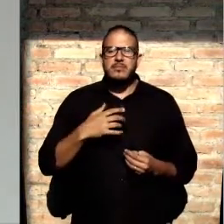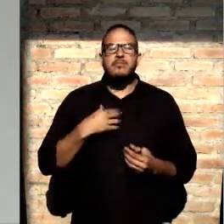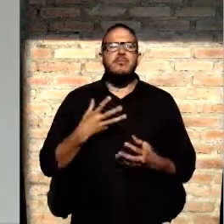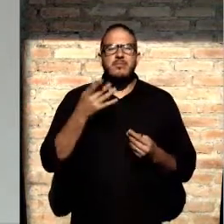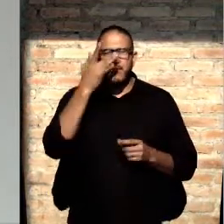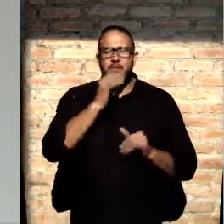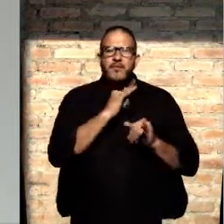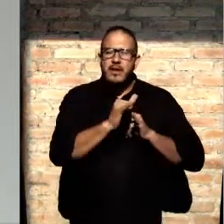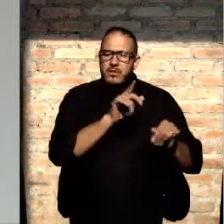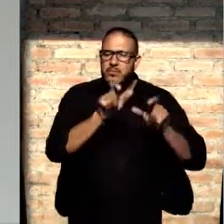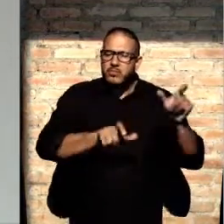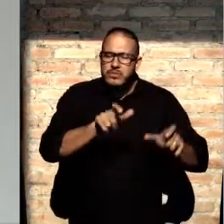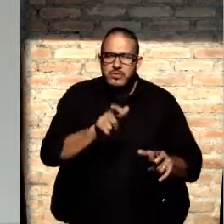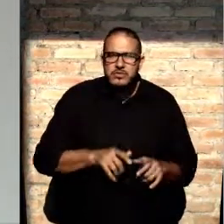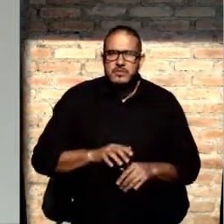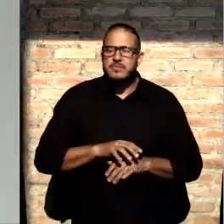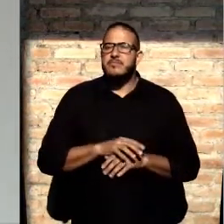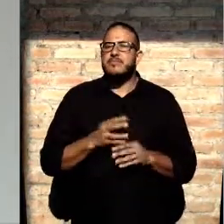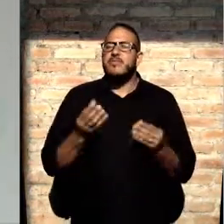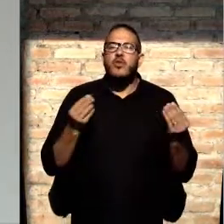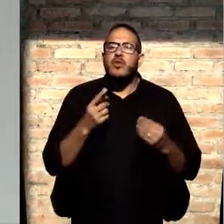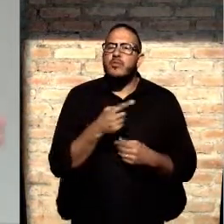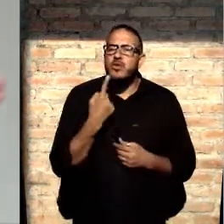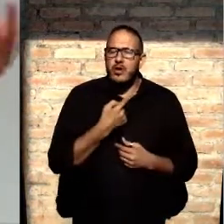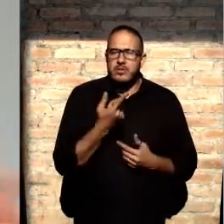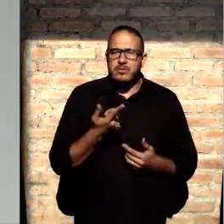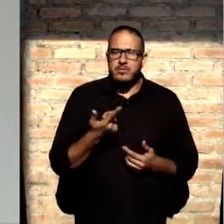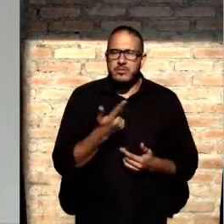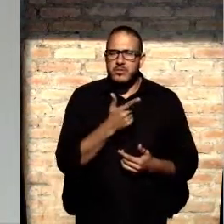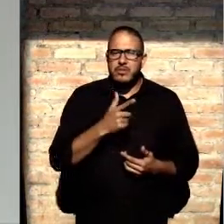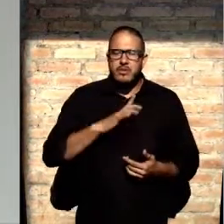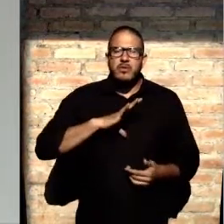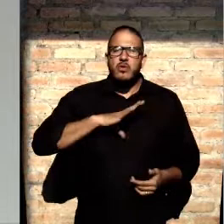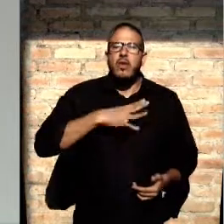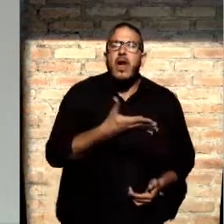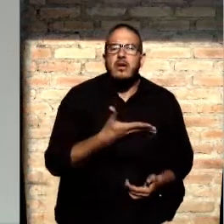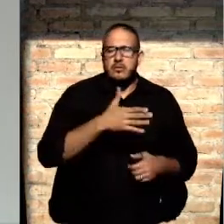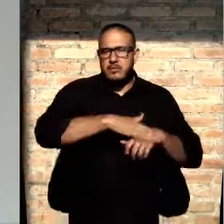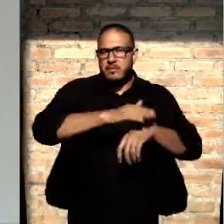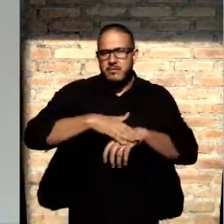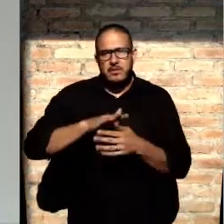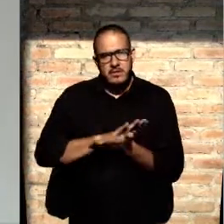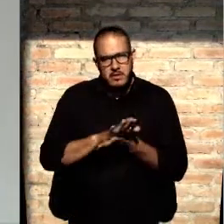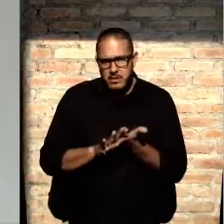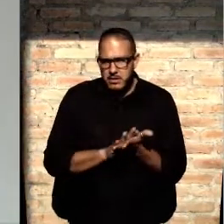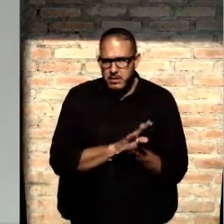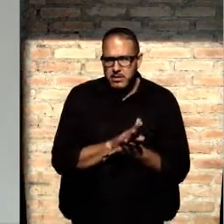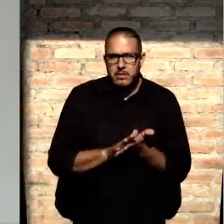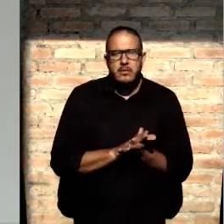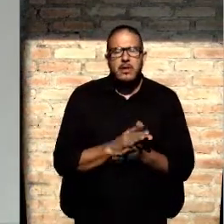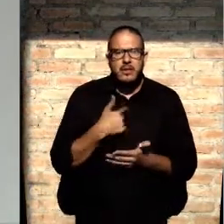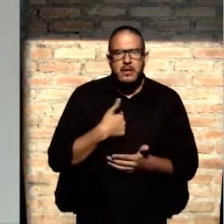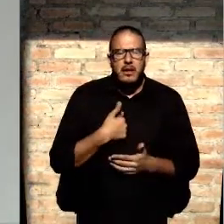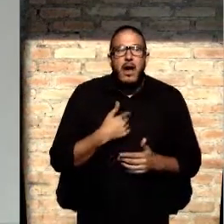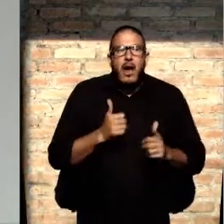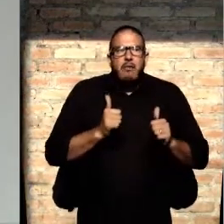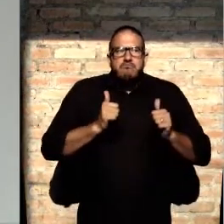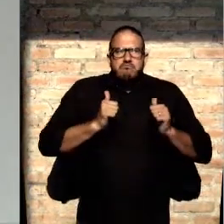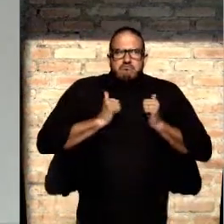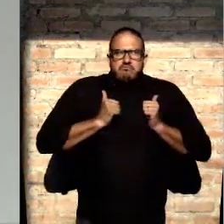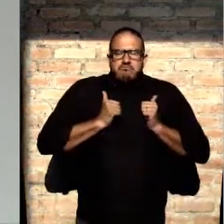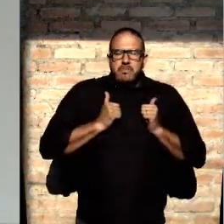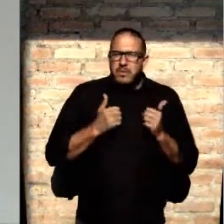como nós nos atrevemos a não fazer nada a minha questão é essa omissão virou hoje